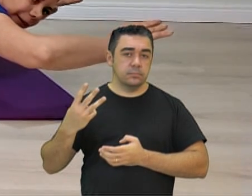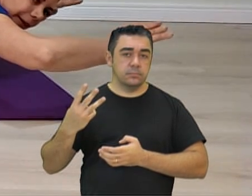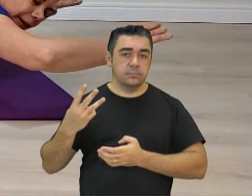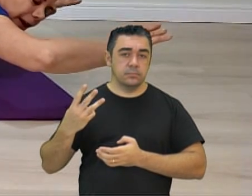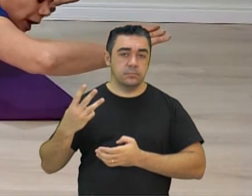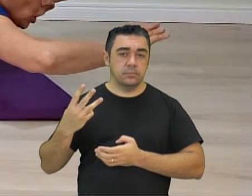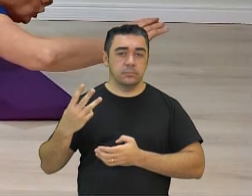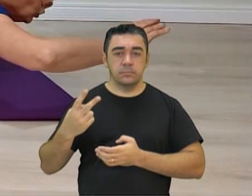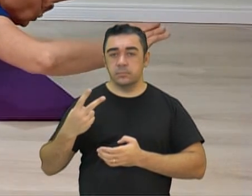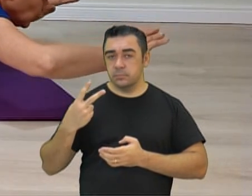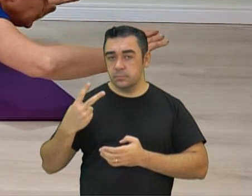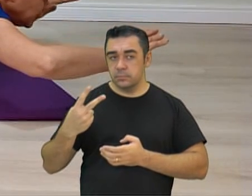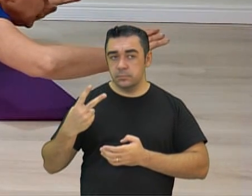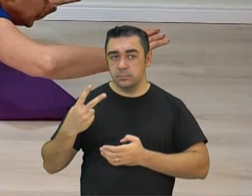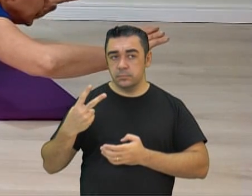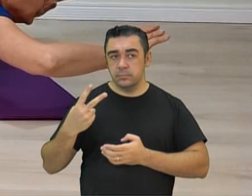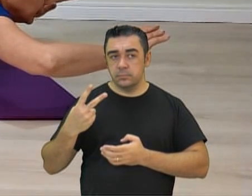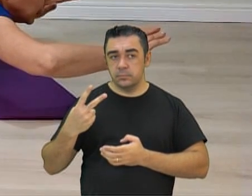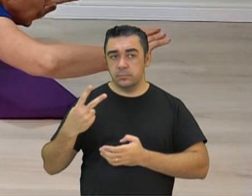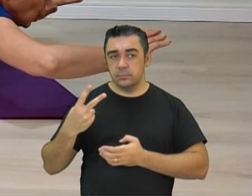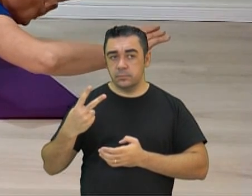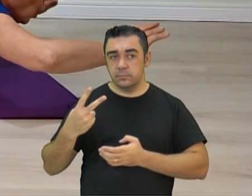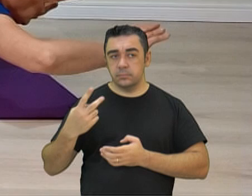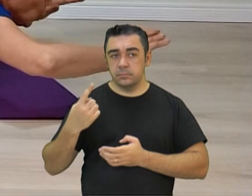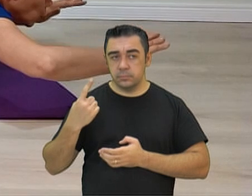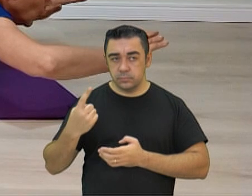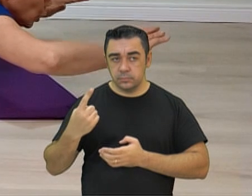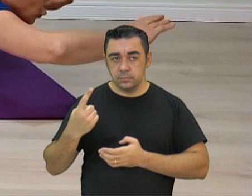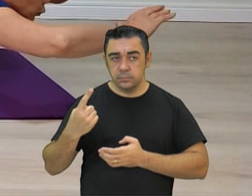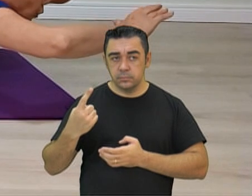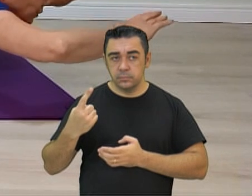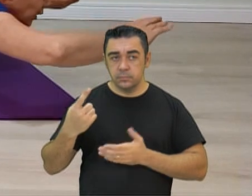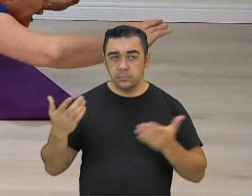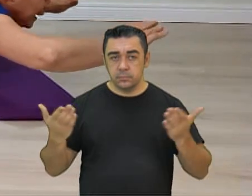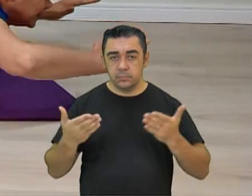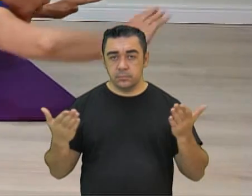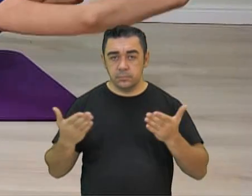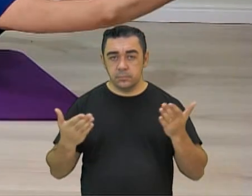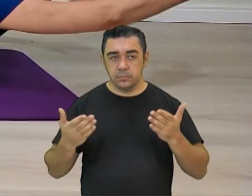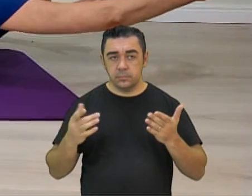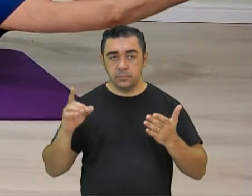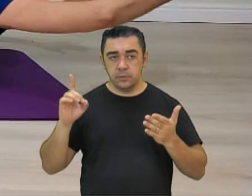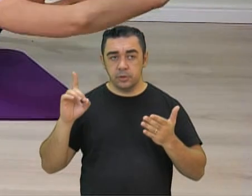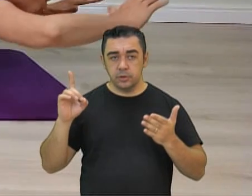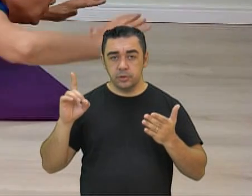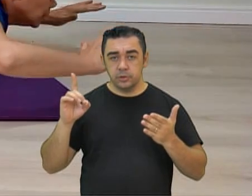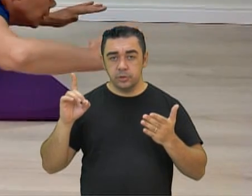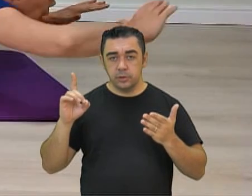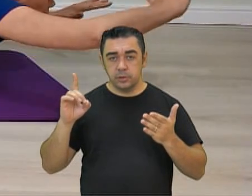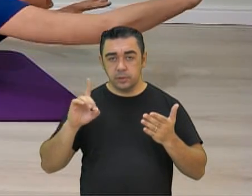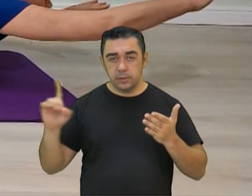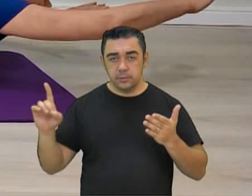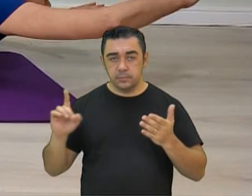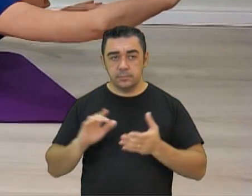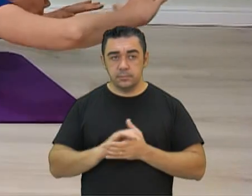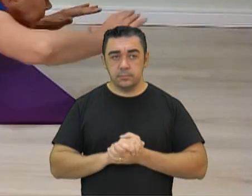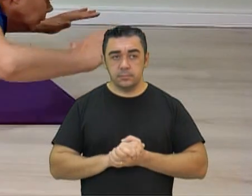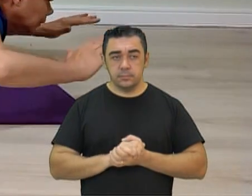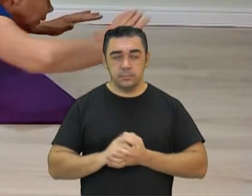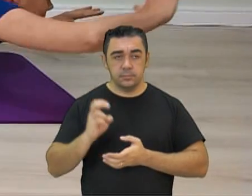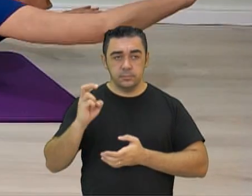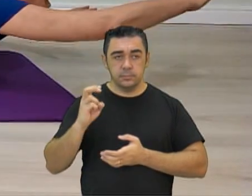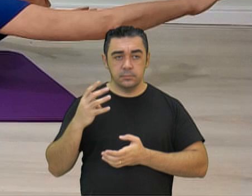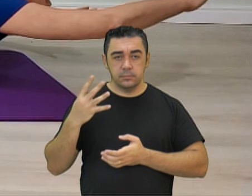3, 2, 1. Só direita. 5,